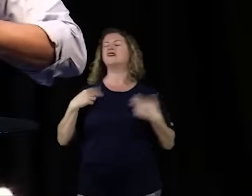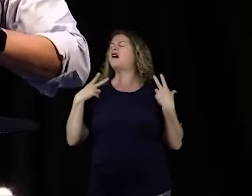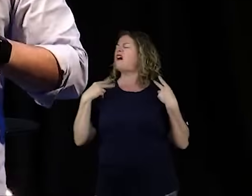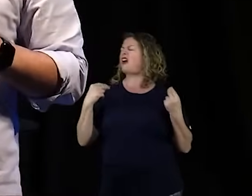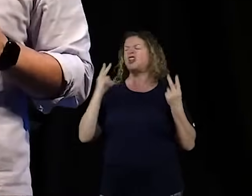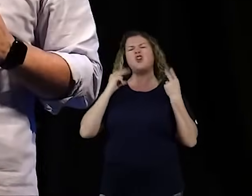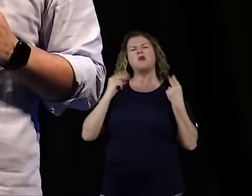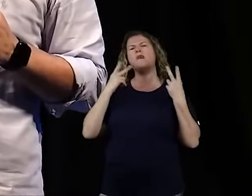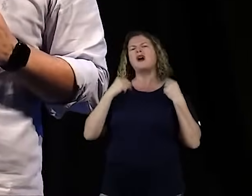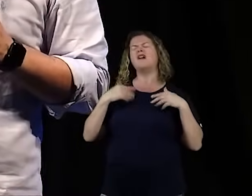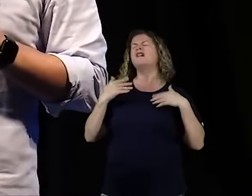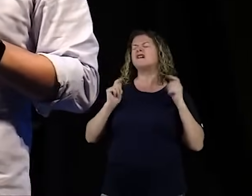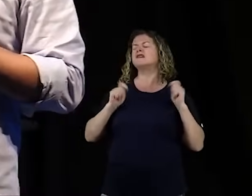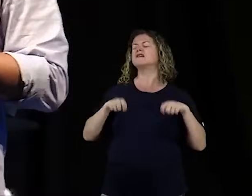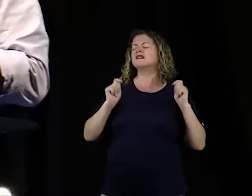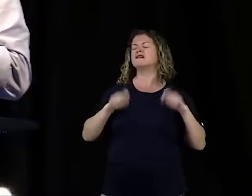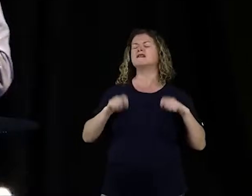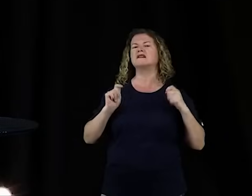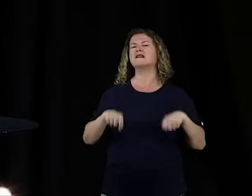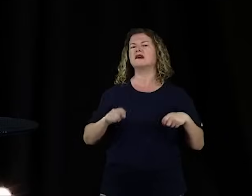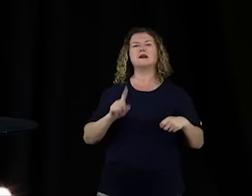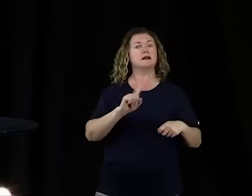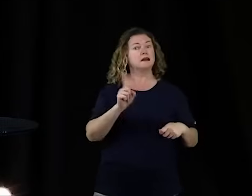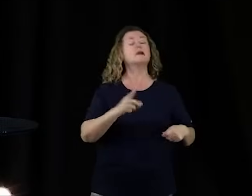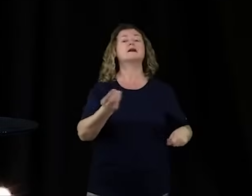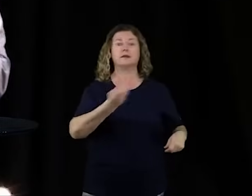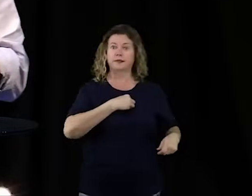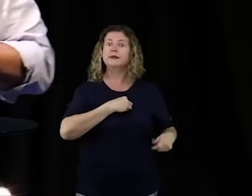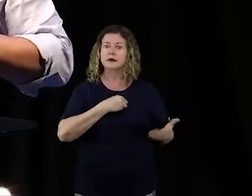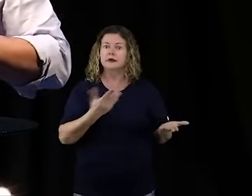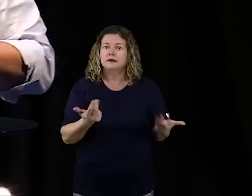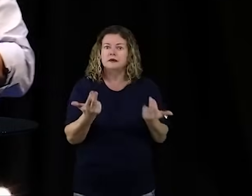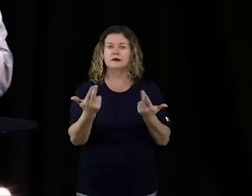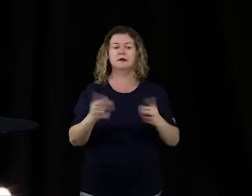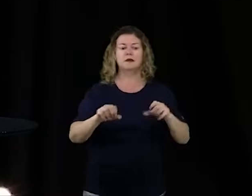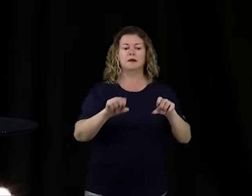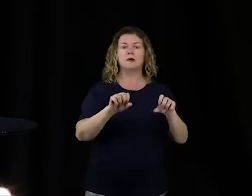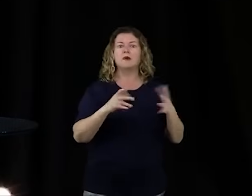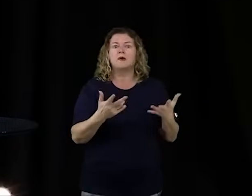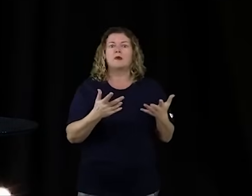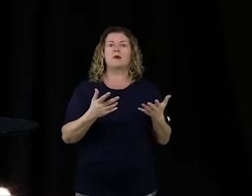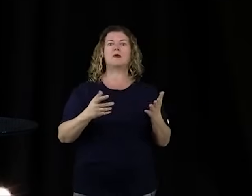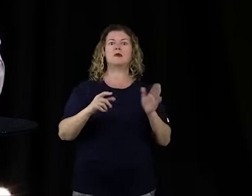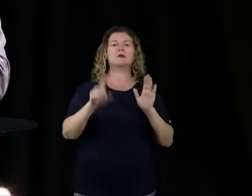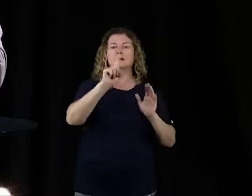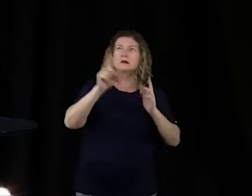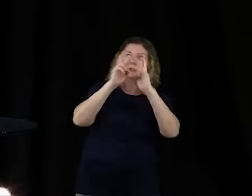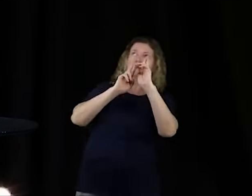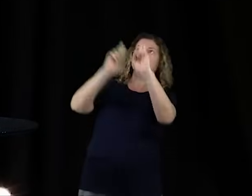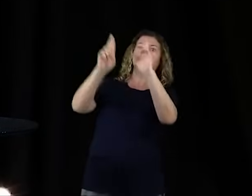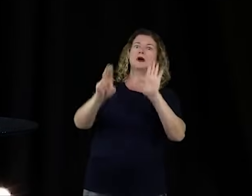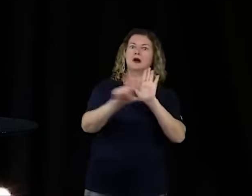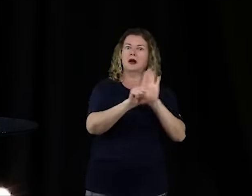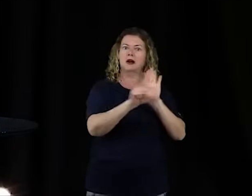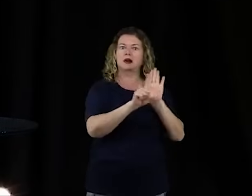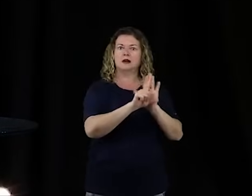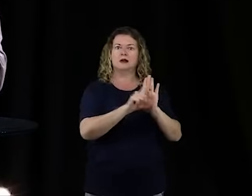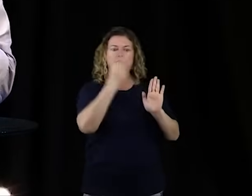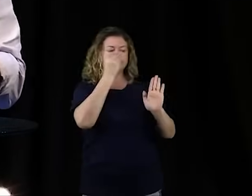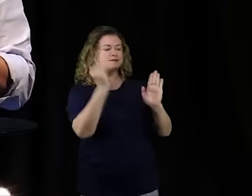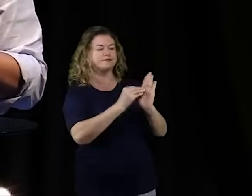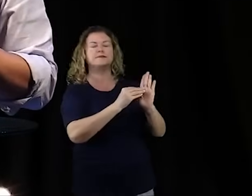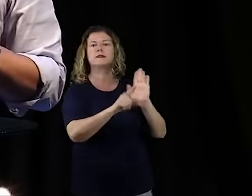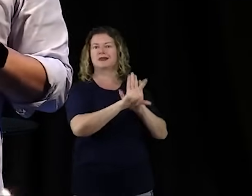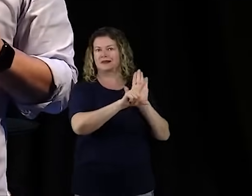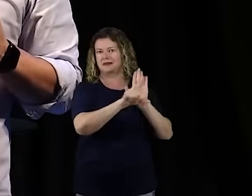uma desordem como se não fosse uma quebra de aliança como se não fosse uma quebra da Lei como se não fosse uma transgressão dos